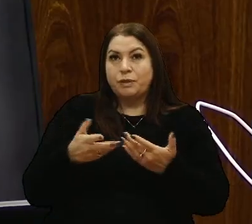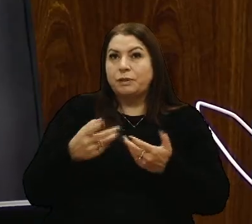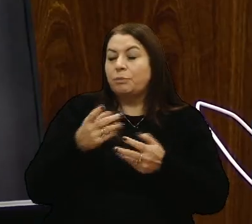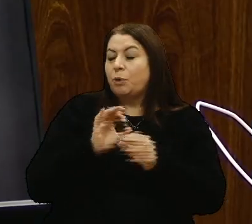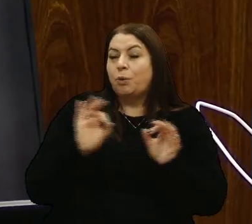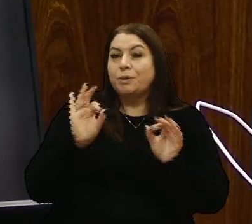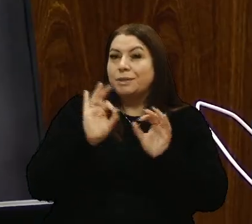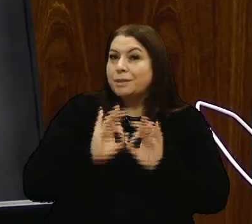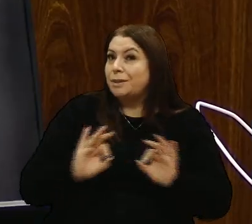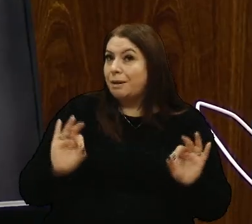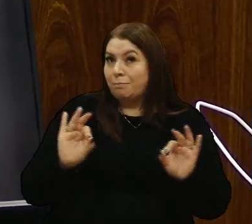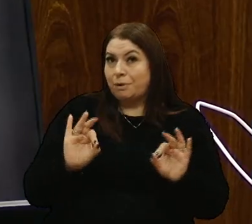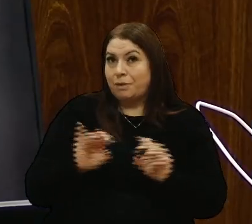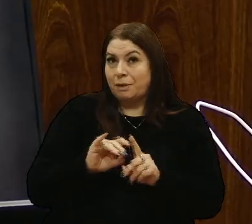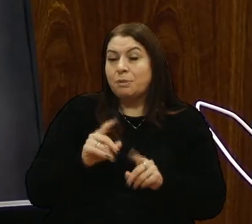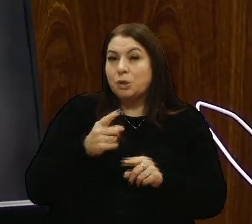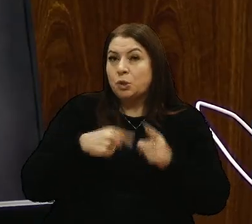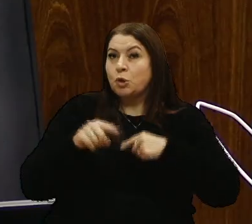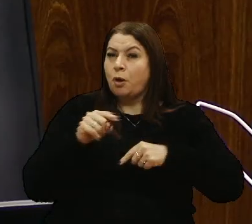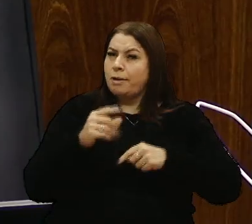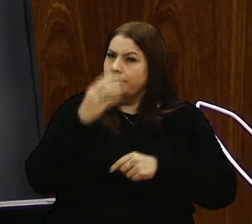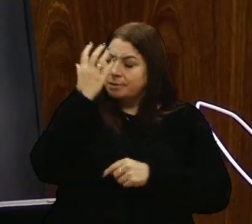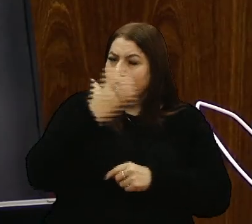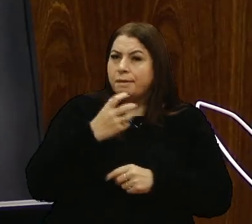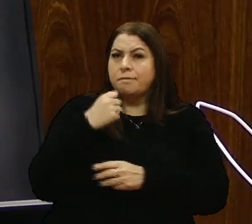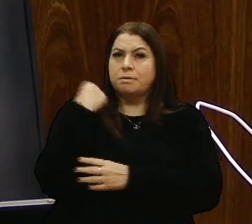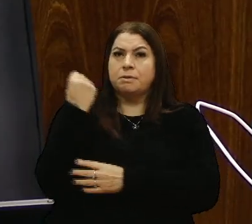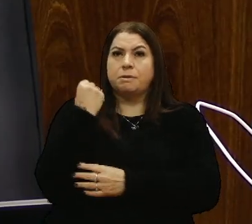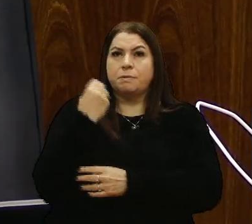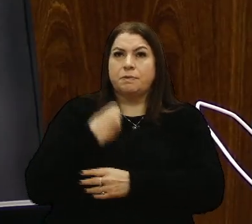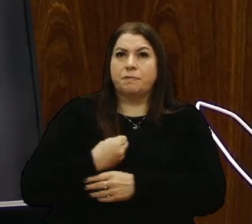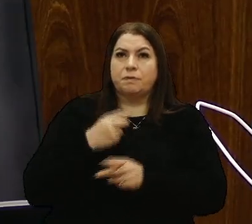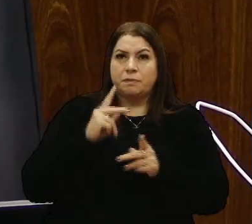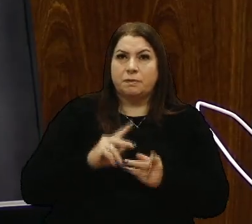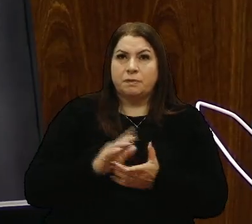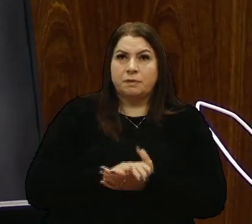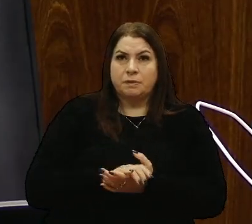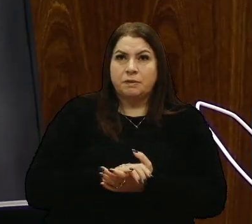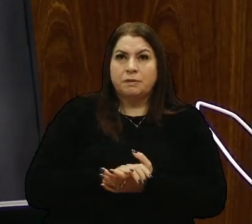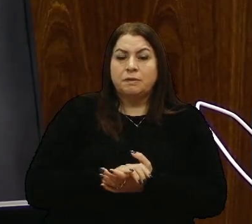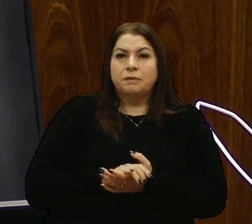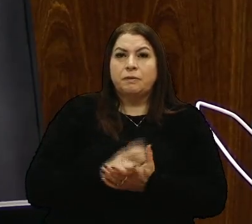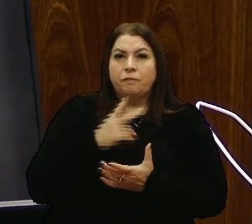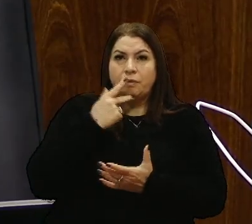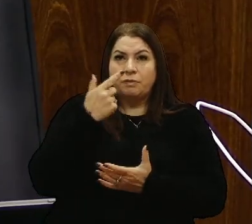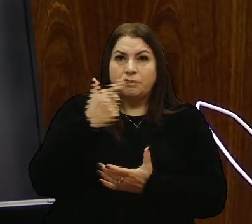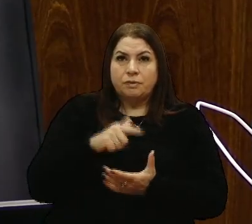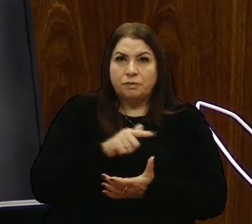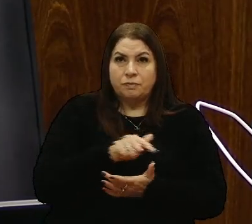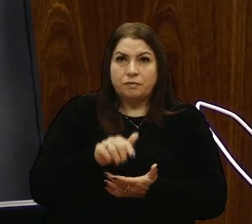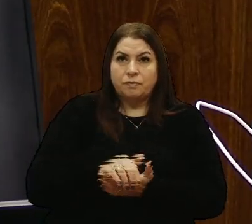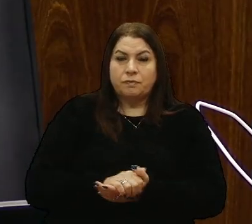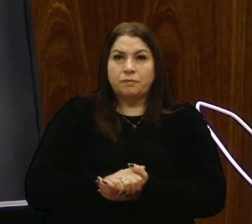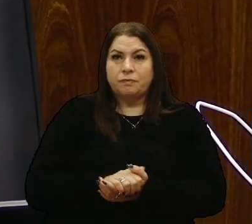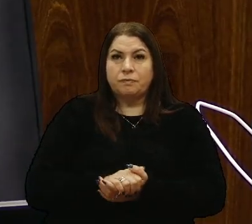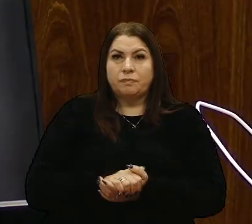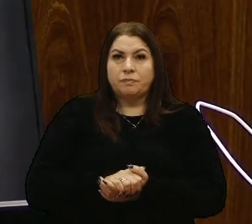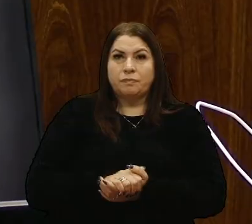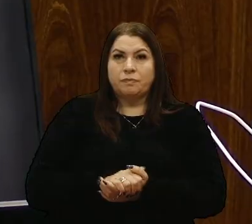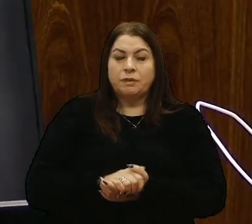que são simples, mas que se tornam sérias e graves na vida das pessoas. Então, reforço aqui a